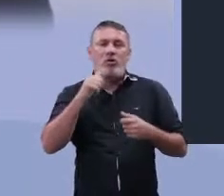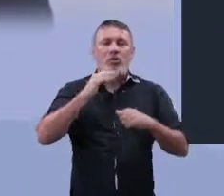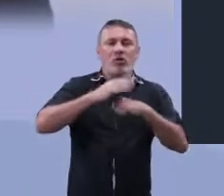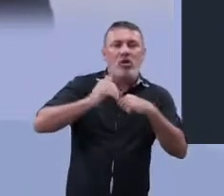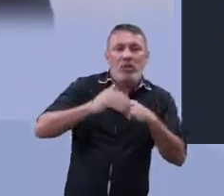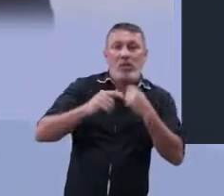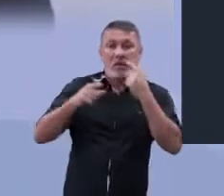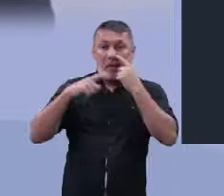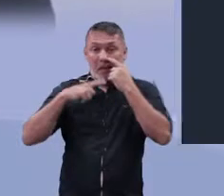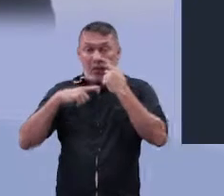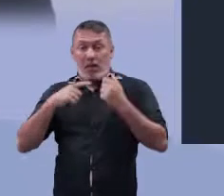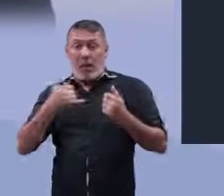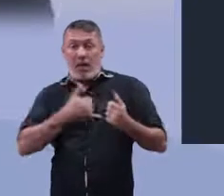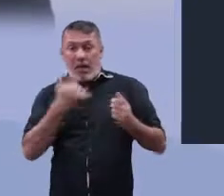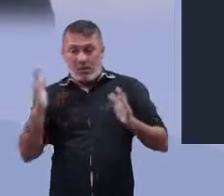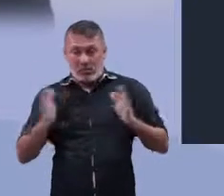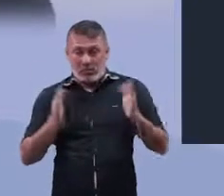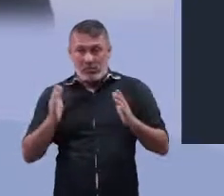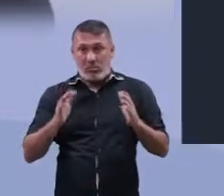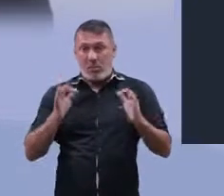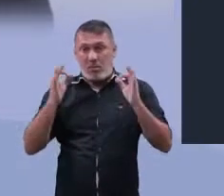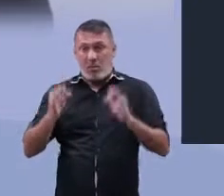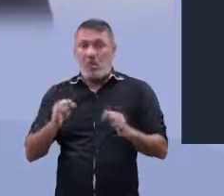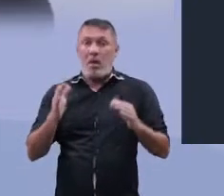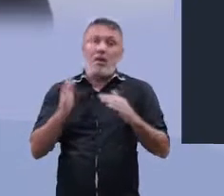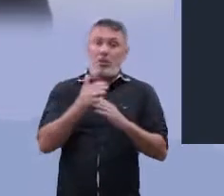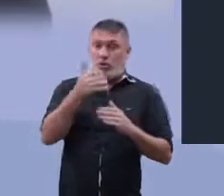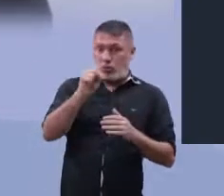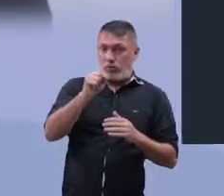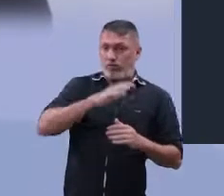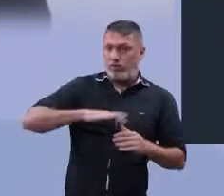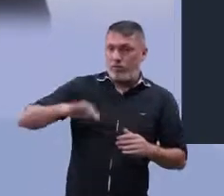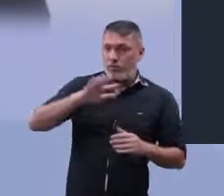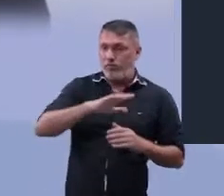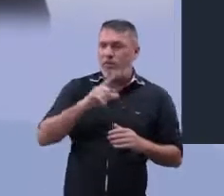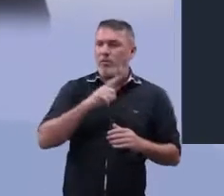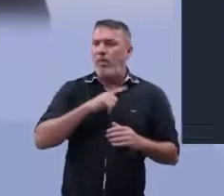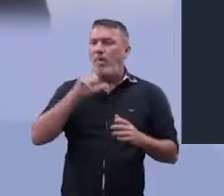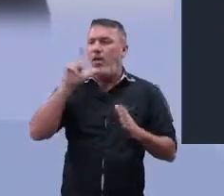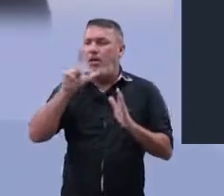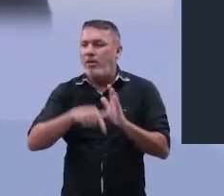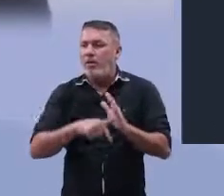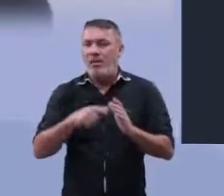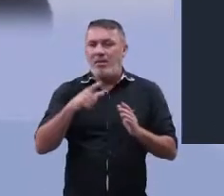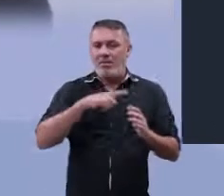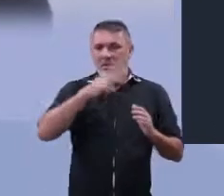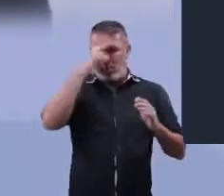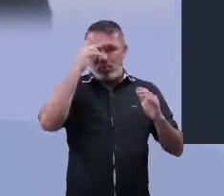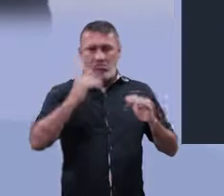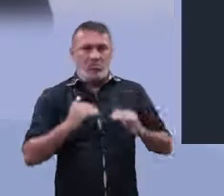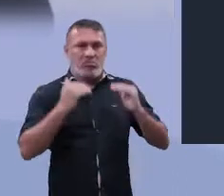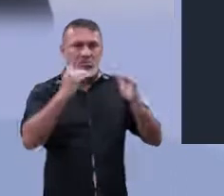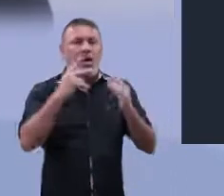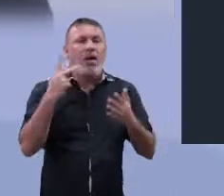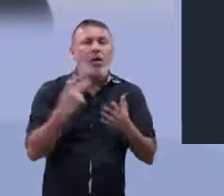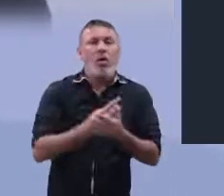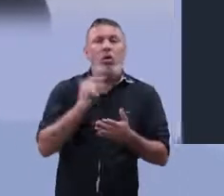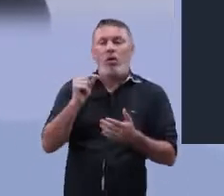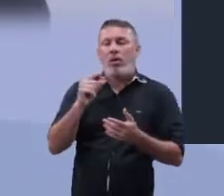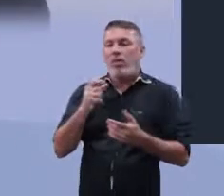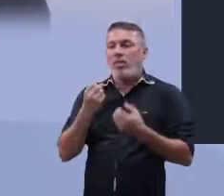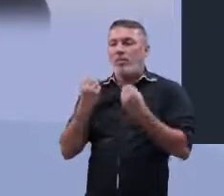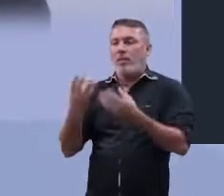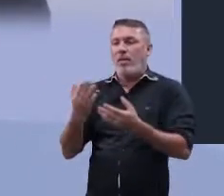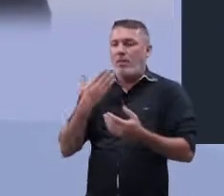faziam anos, completavam primaveras, em geral 18. Os janotas, mesmo sendo rapagões, faziam-lhes pé